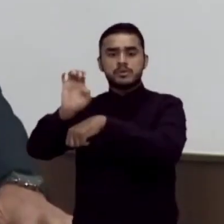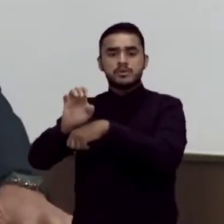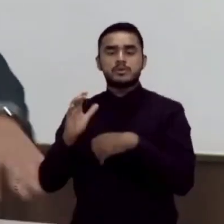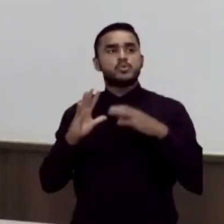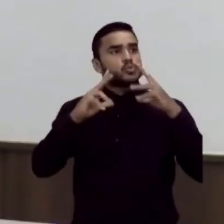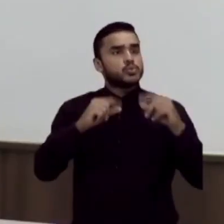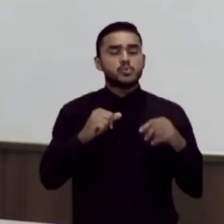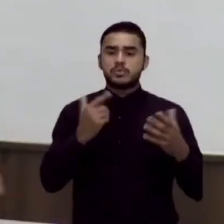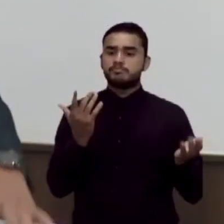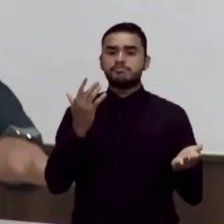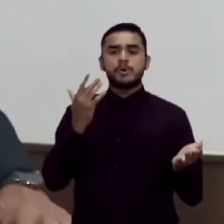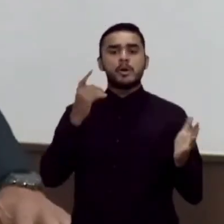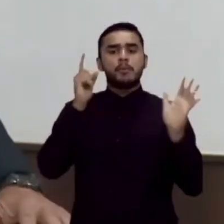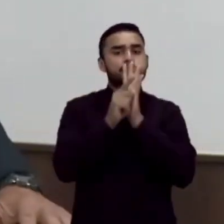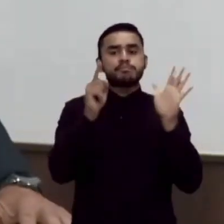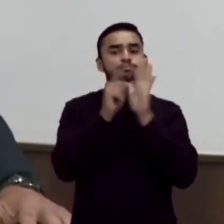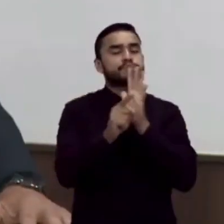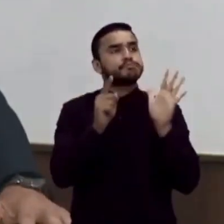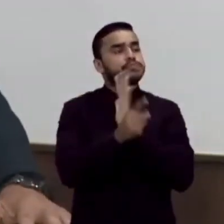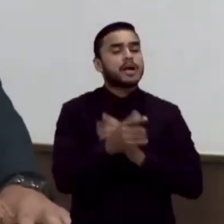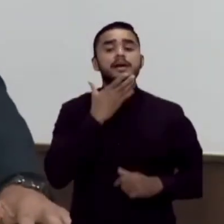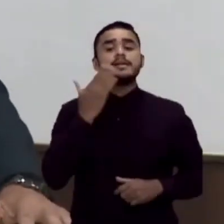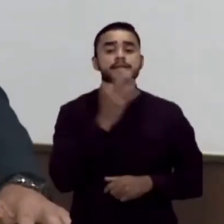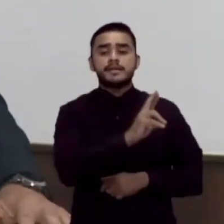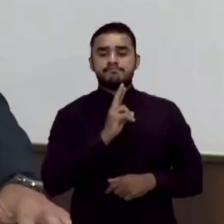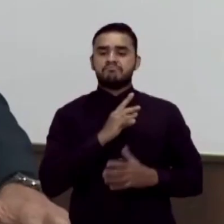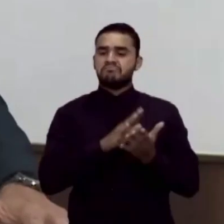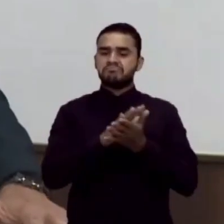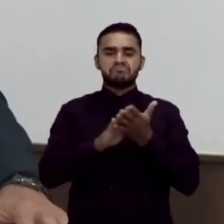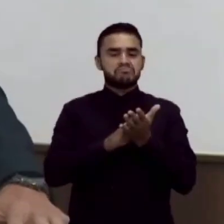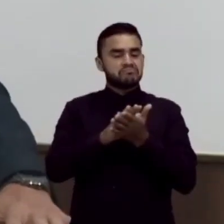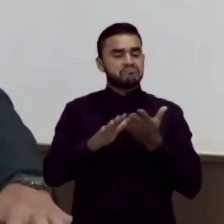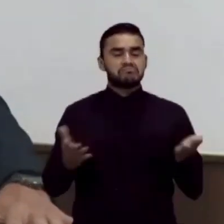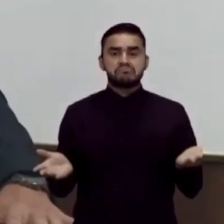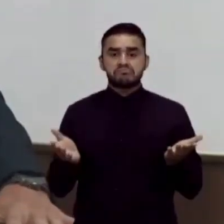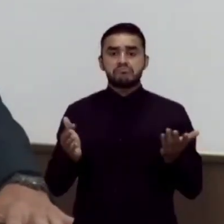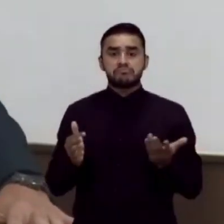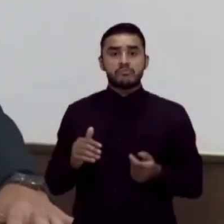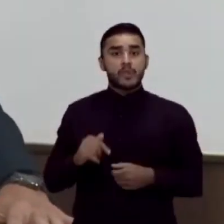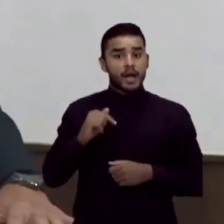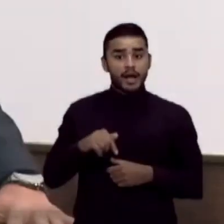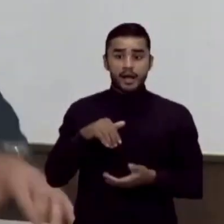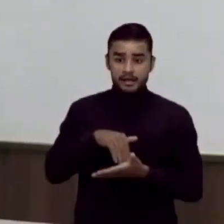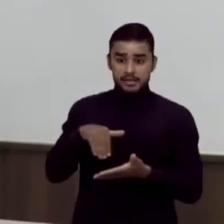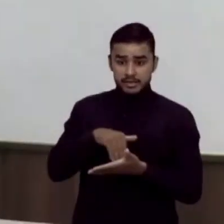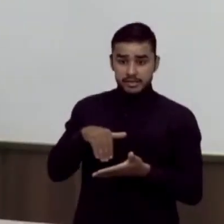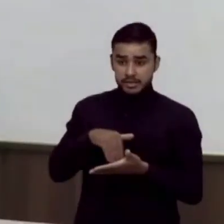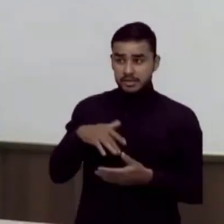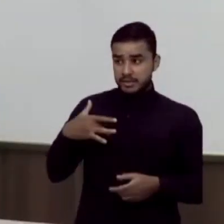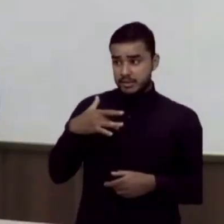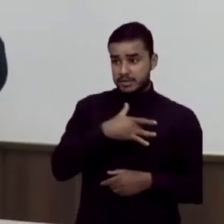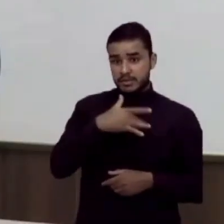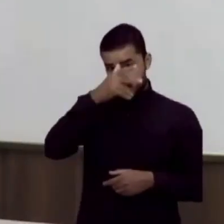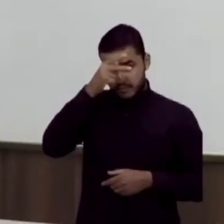nada dessas clínicas receberam o recurso delas ainda tem a questão da SMS limitar que não é